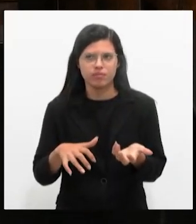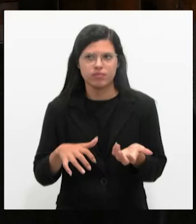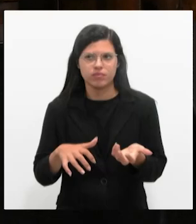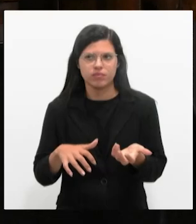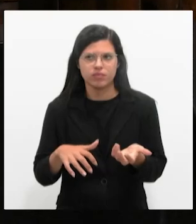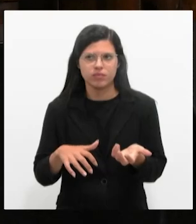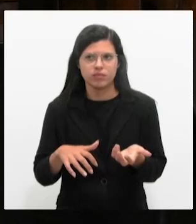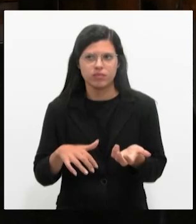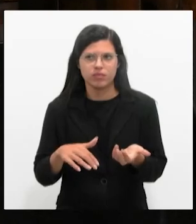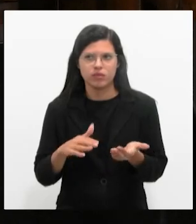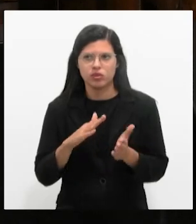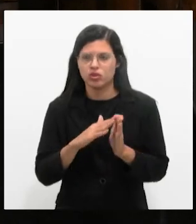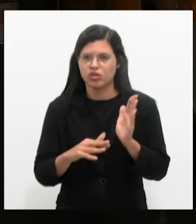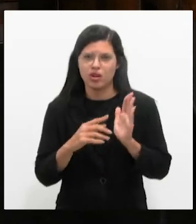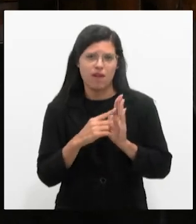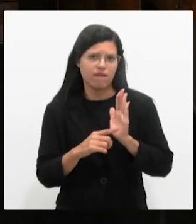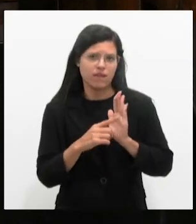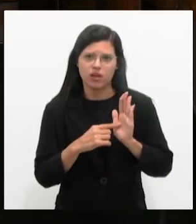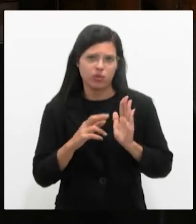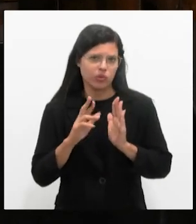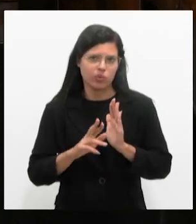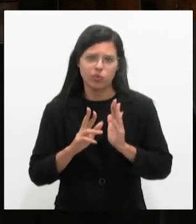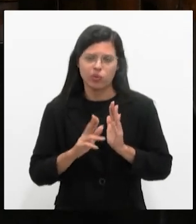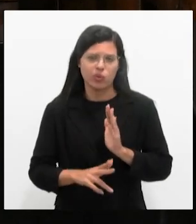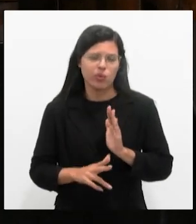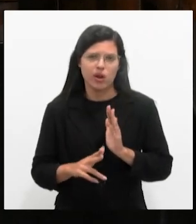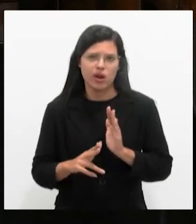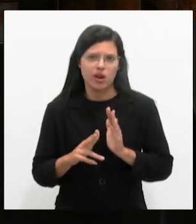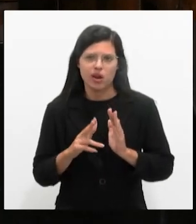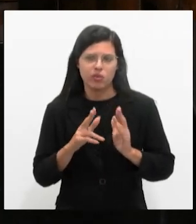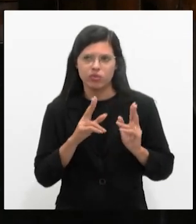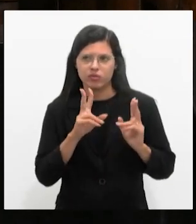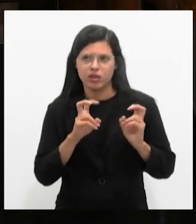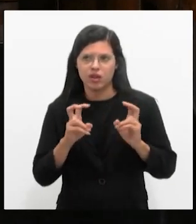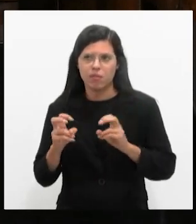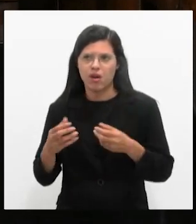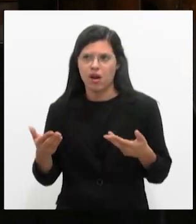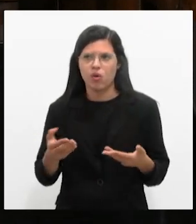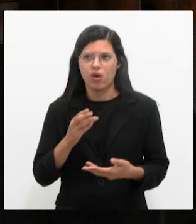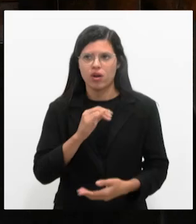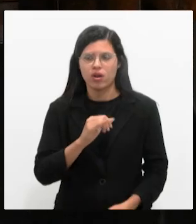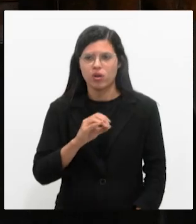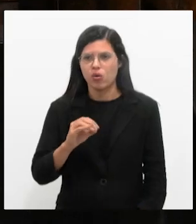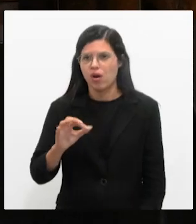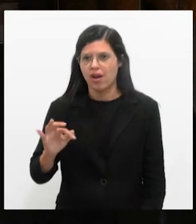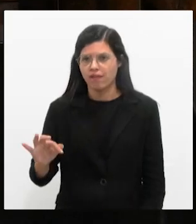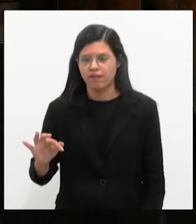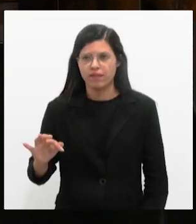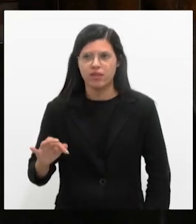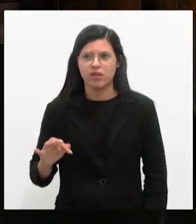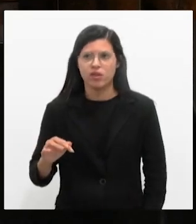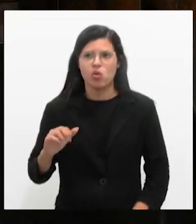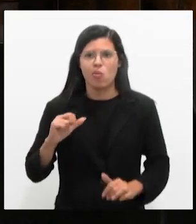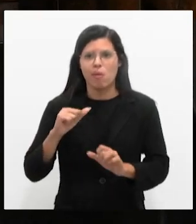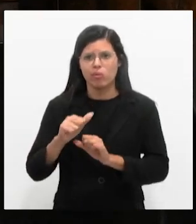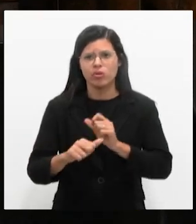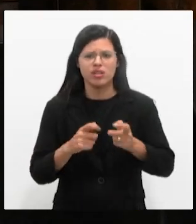Derrubar veto não é a pauta. Agora é IOF e uma reforma